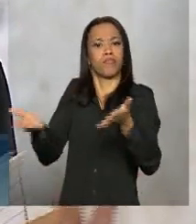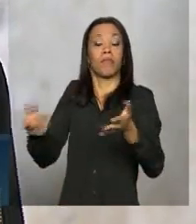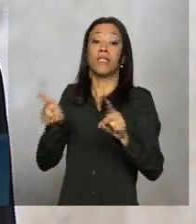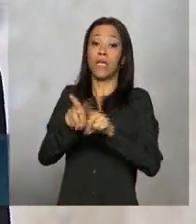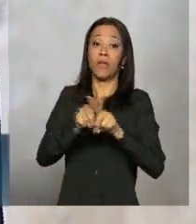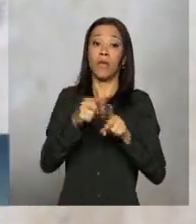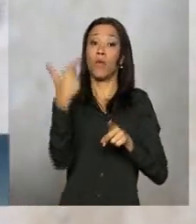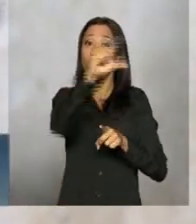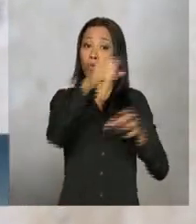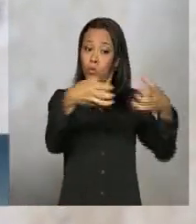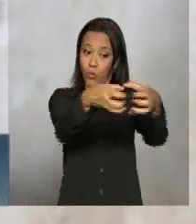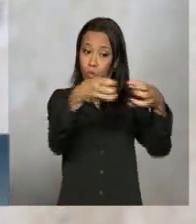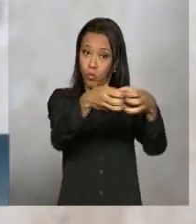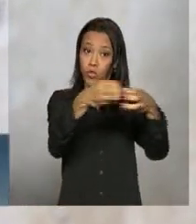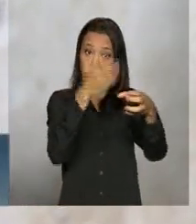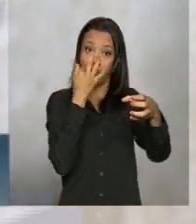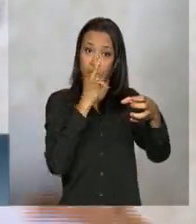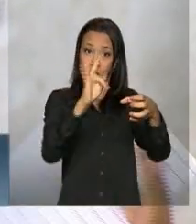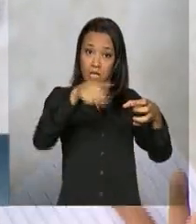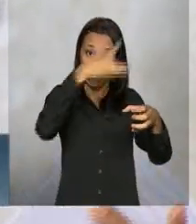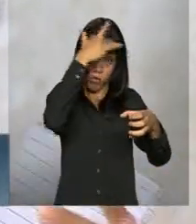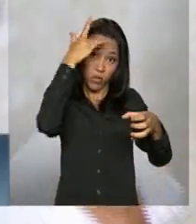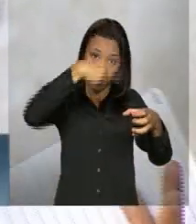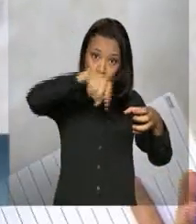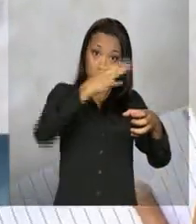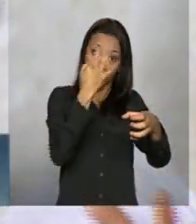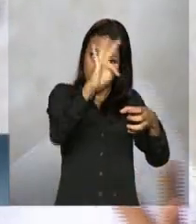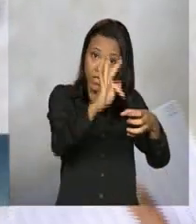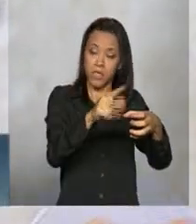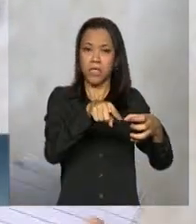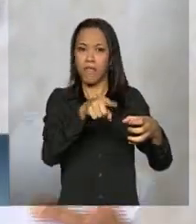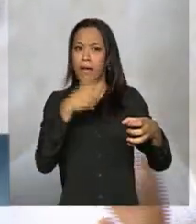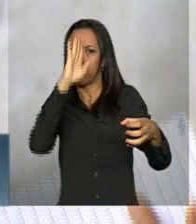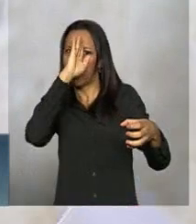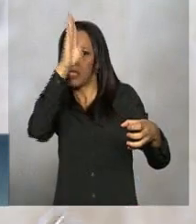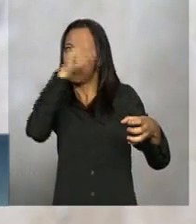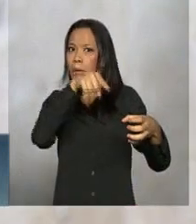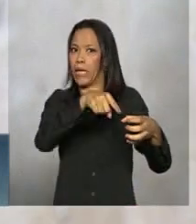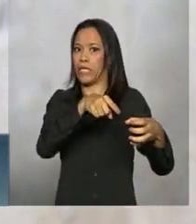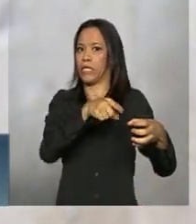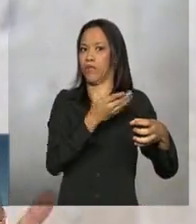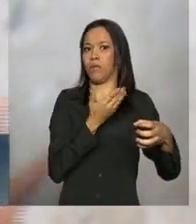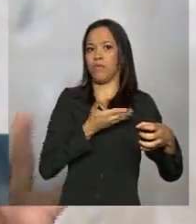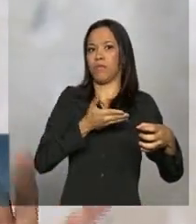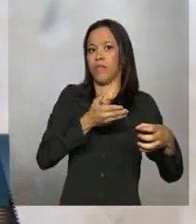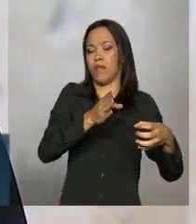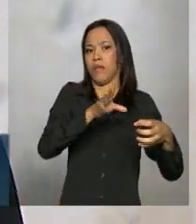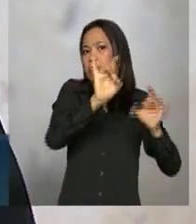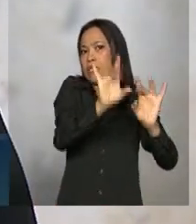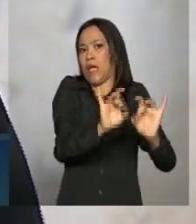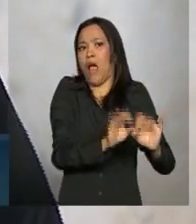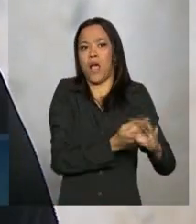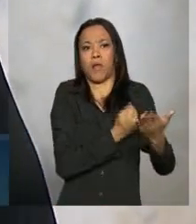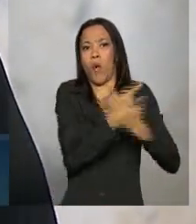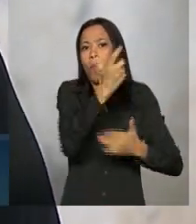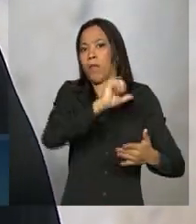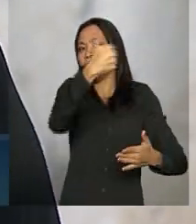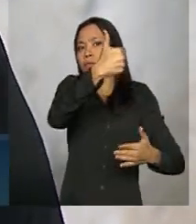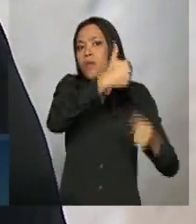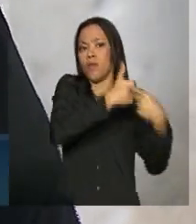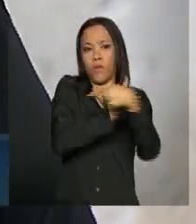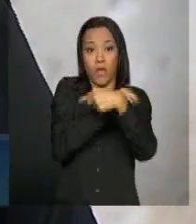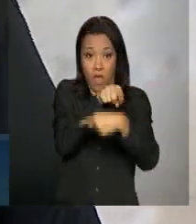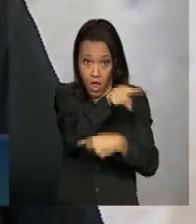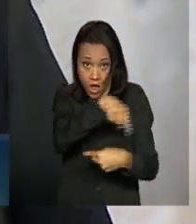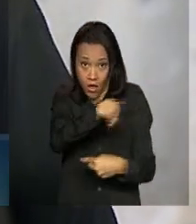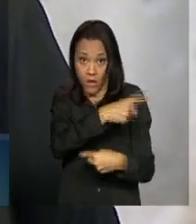têm alguma prioridade, alguma preferência na compra? É possível ver também